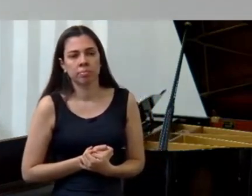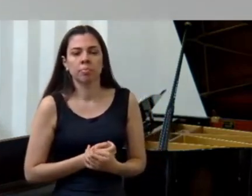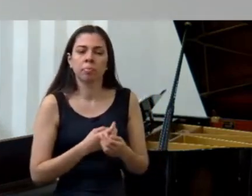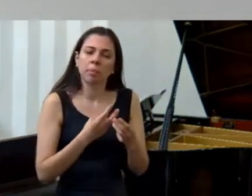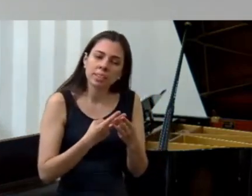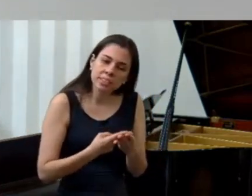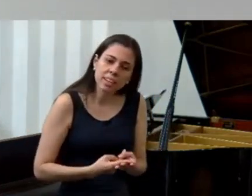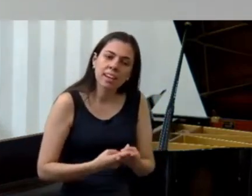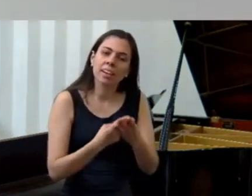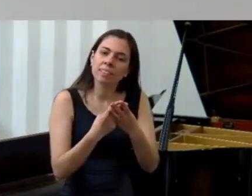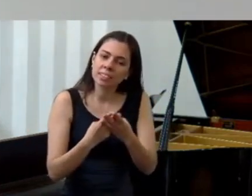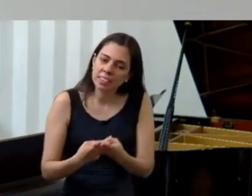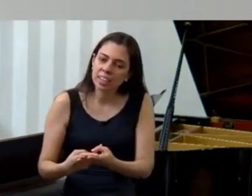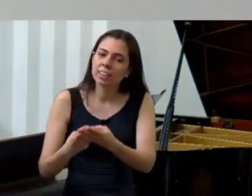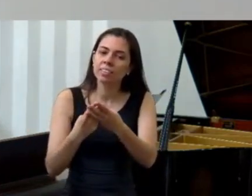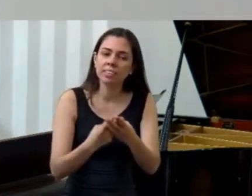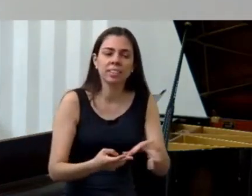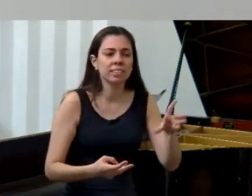conosco.